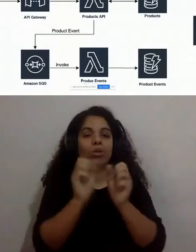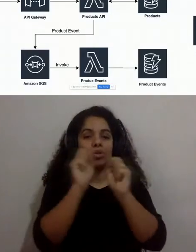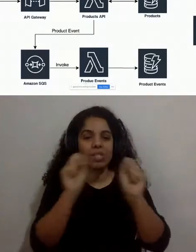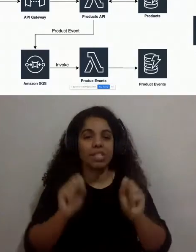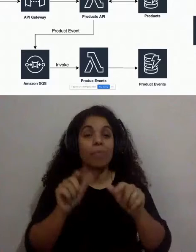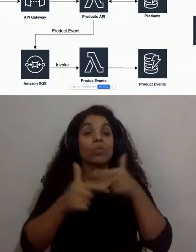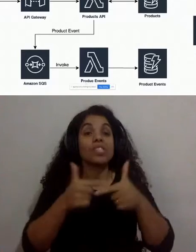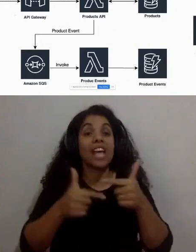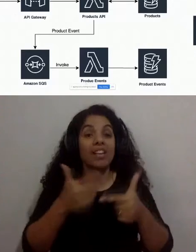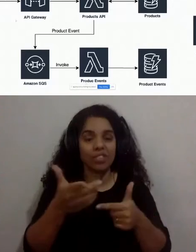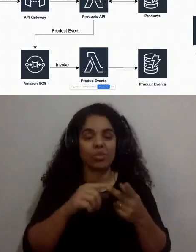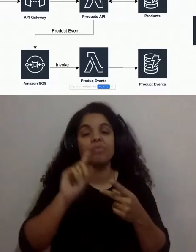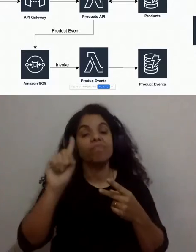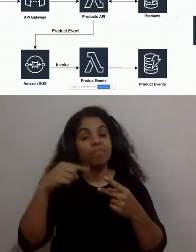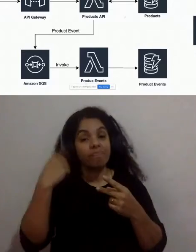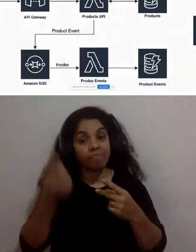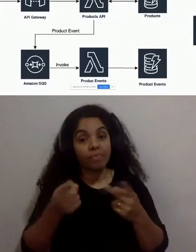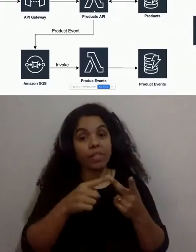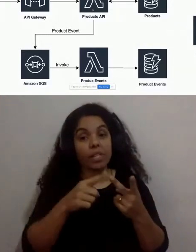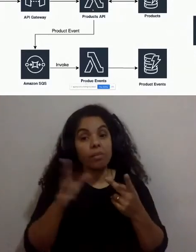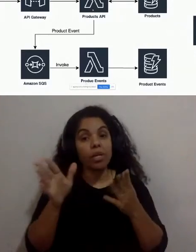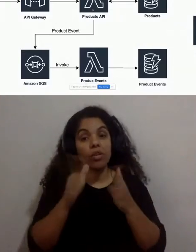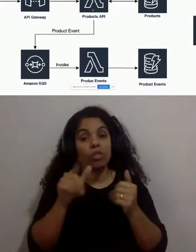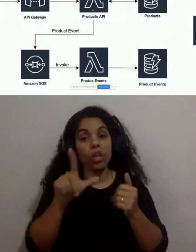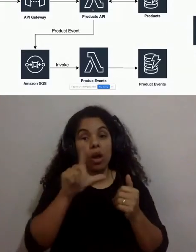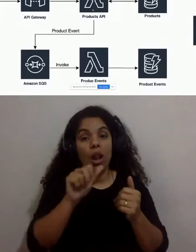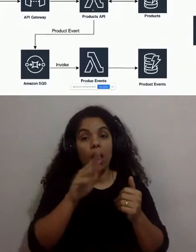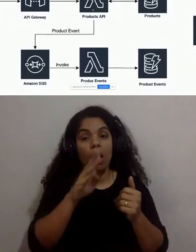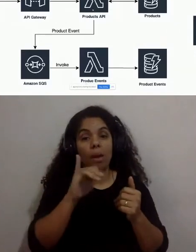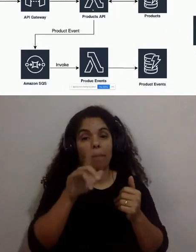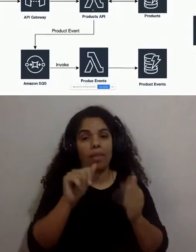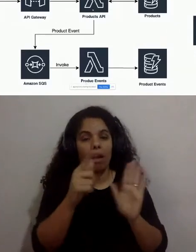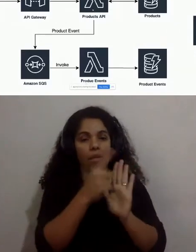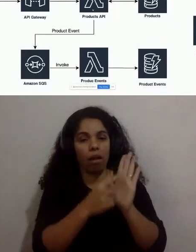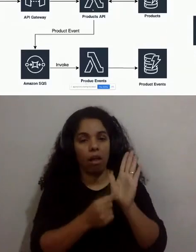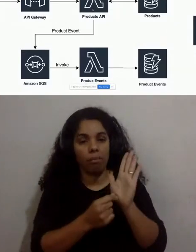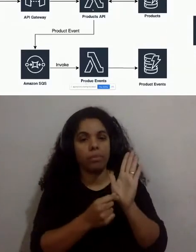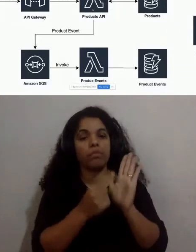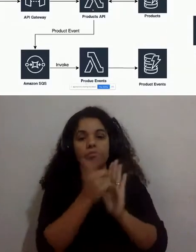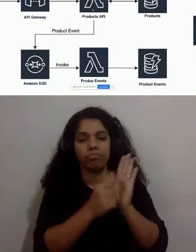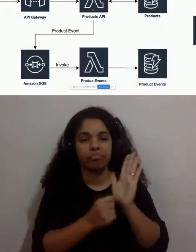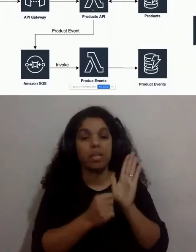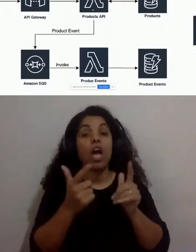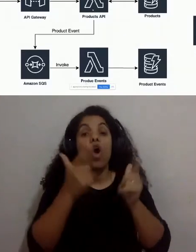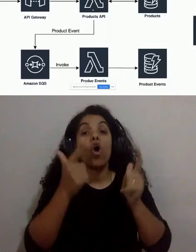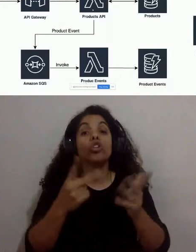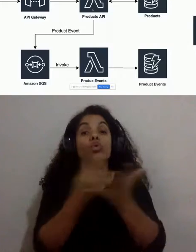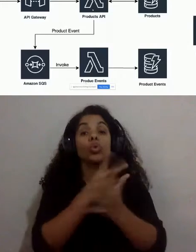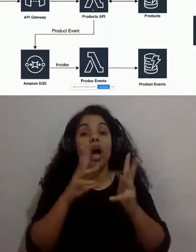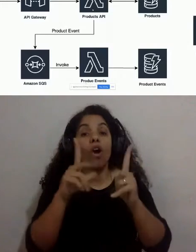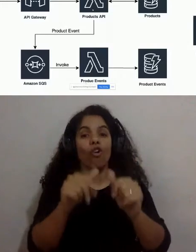serviço. Depois disso, eu vou invocar um Lambda. No Lambda, que é onde tudo acontece.